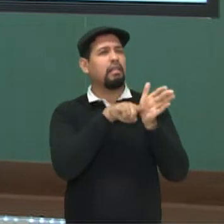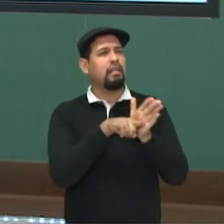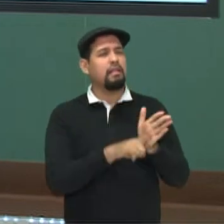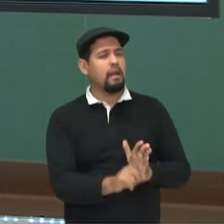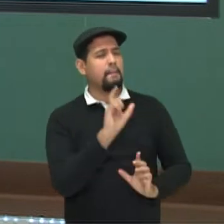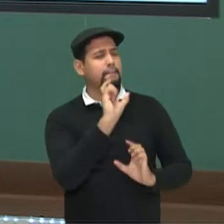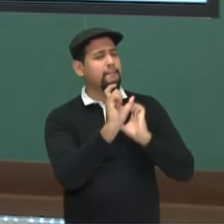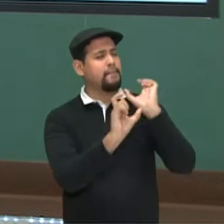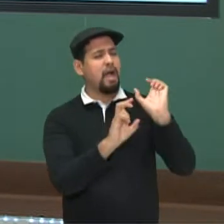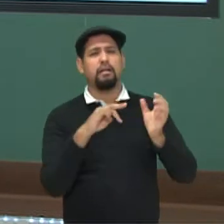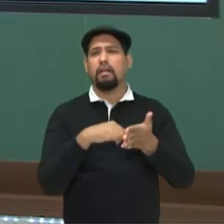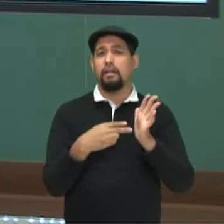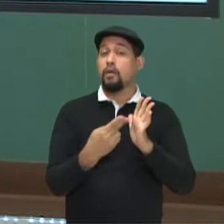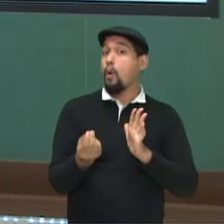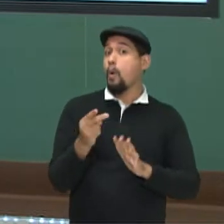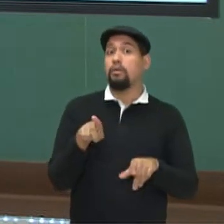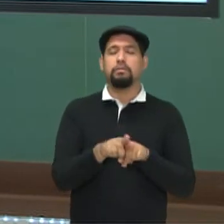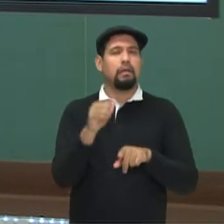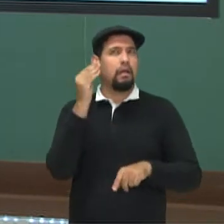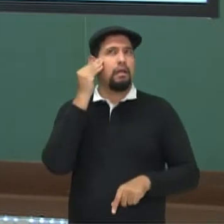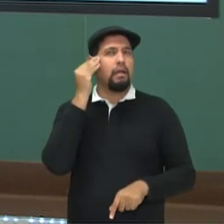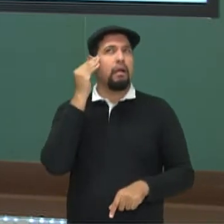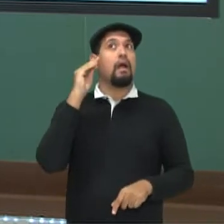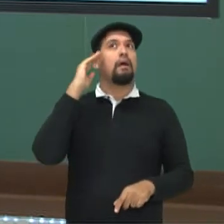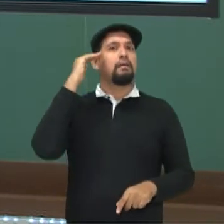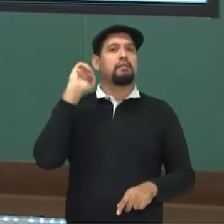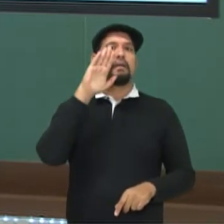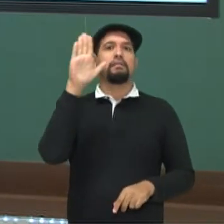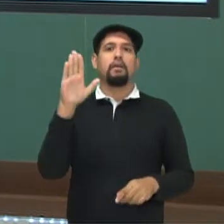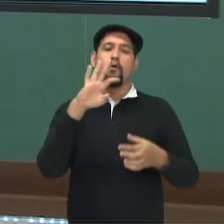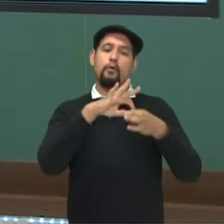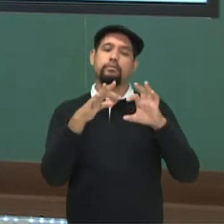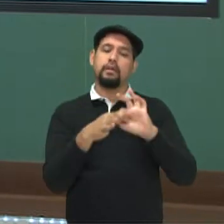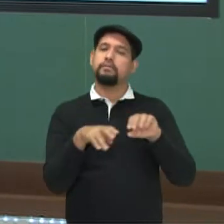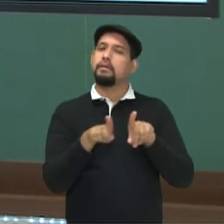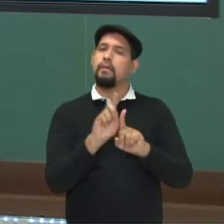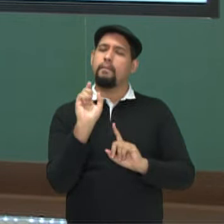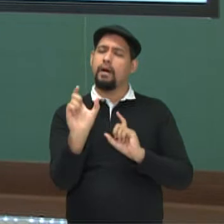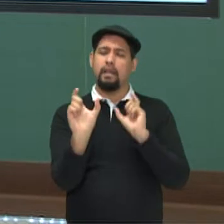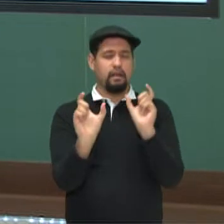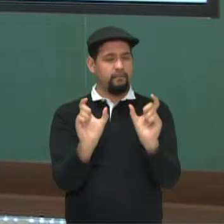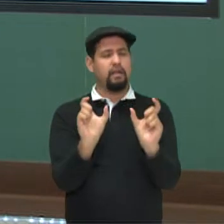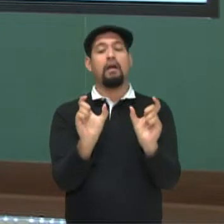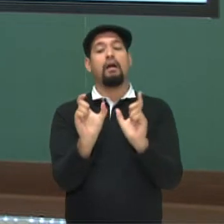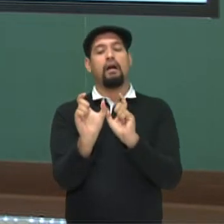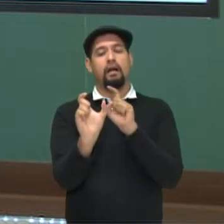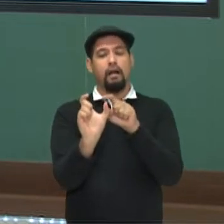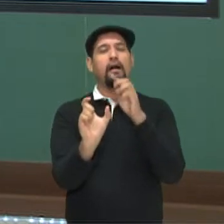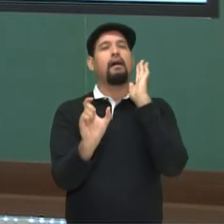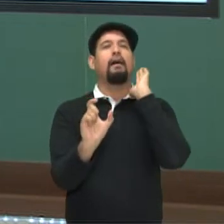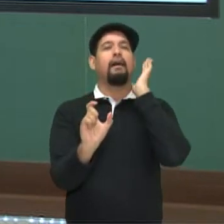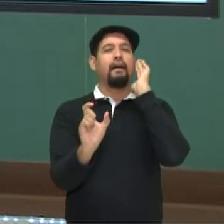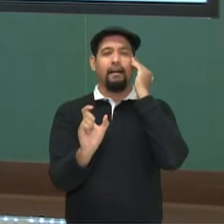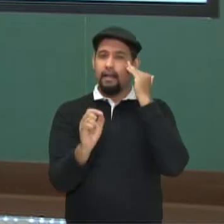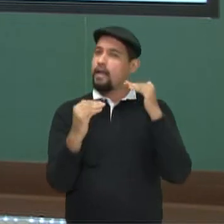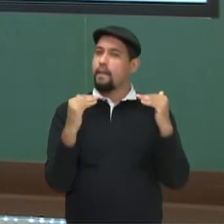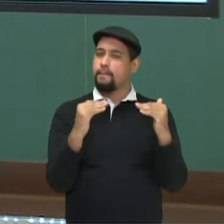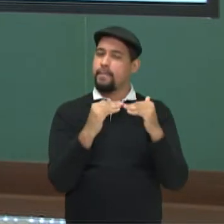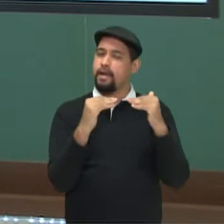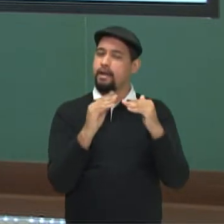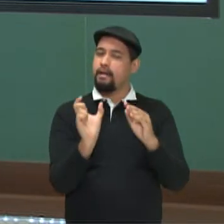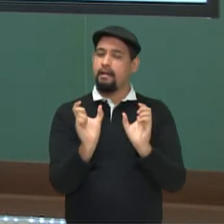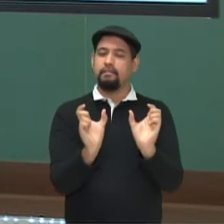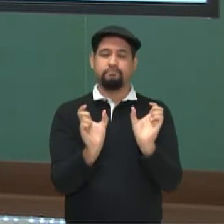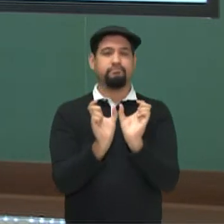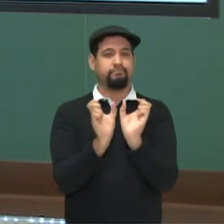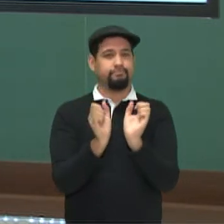na internet, ou tentar compreender pelo contexto. O sentido da palavra, às vezes você consegue entender de acordo com o sentido,